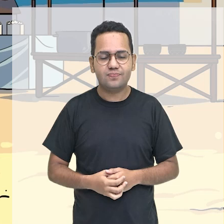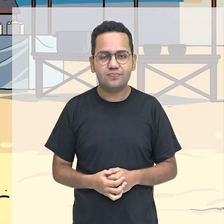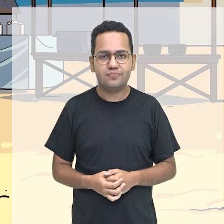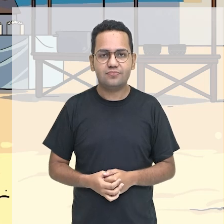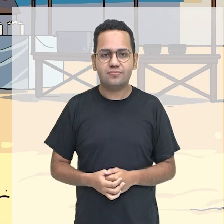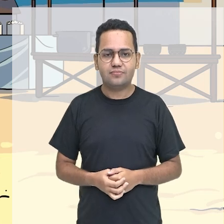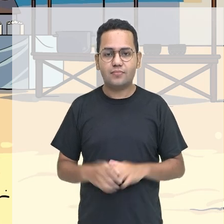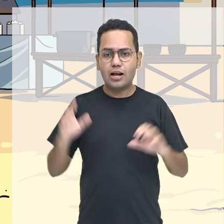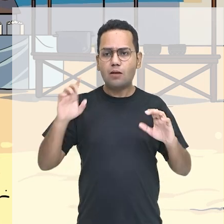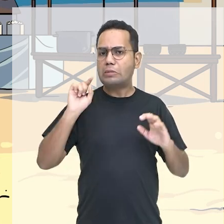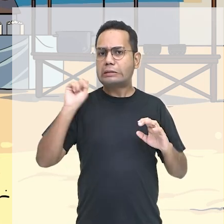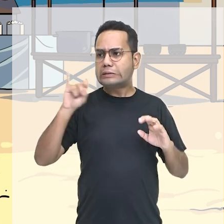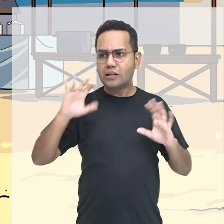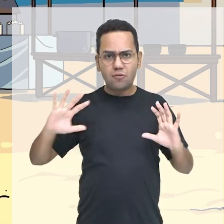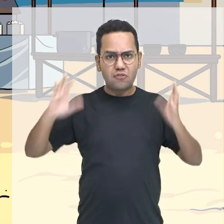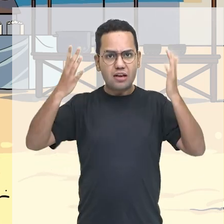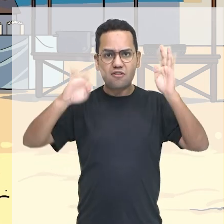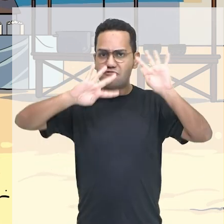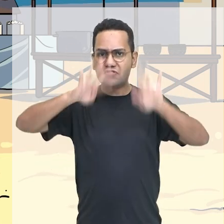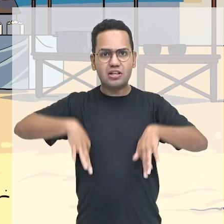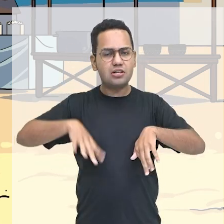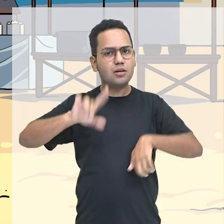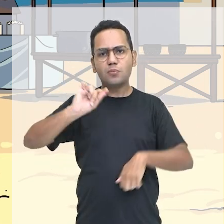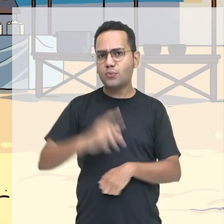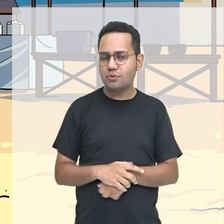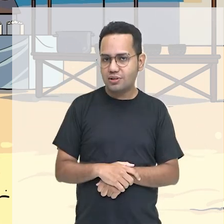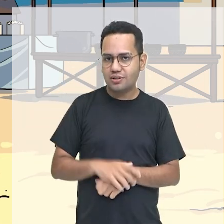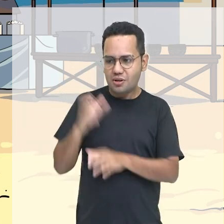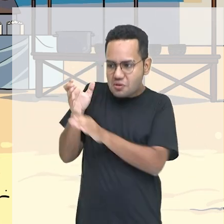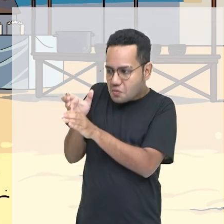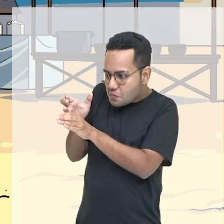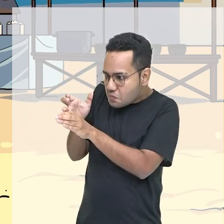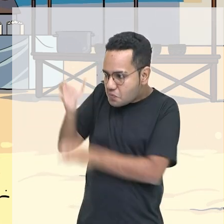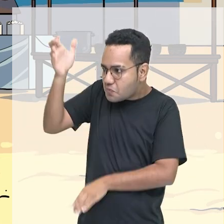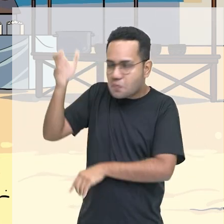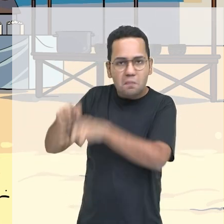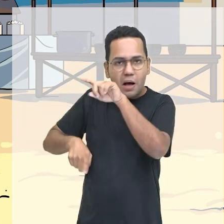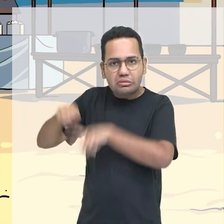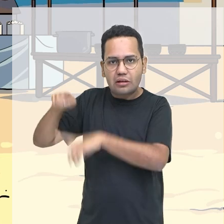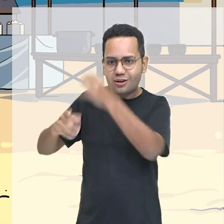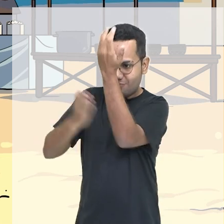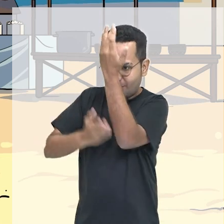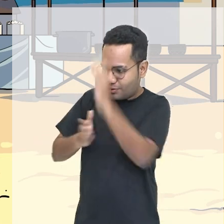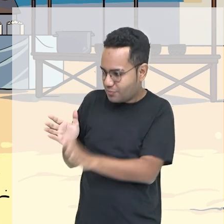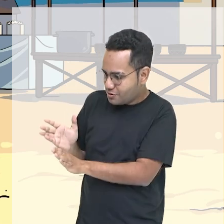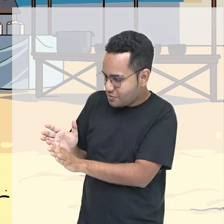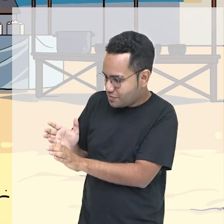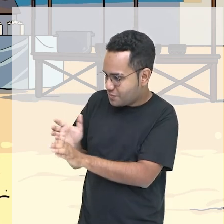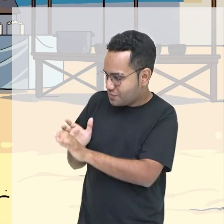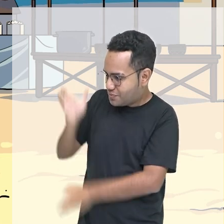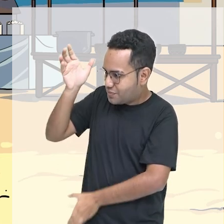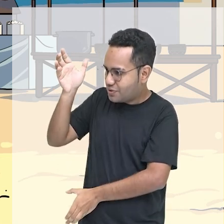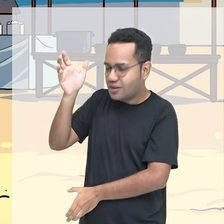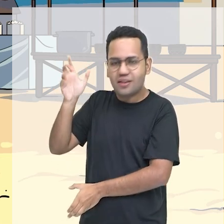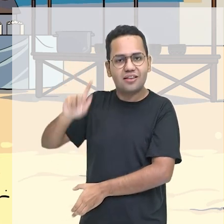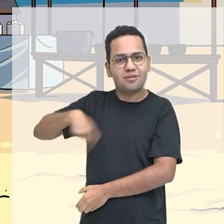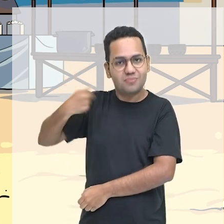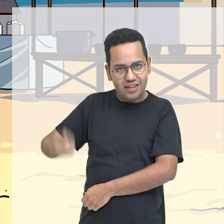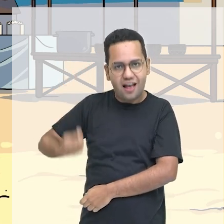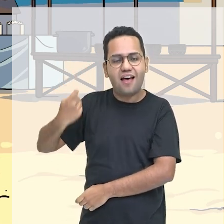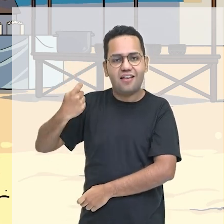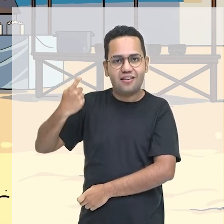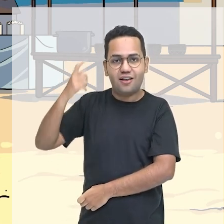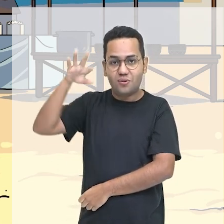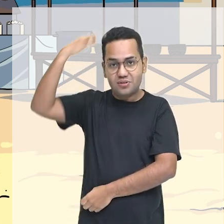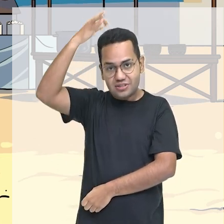festa termina, olha aqui, temos um mastro que ele foi erguido em homenagem ao santo